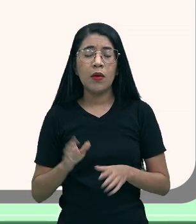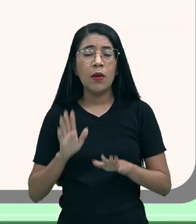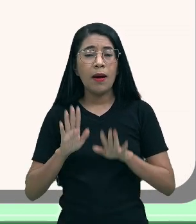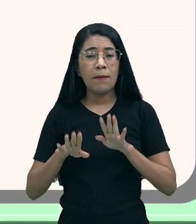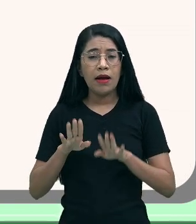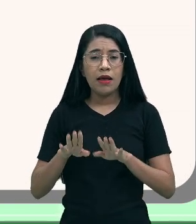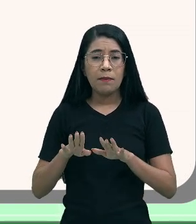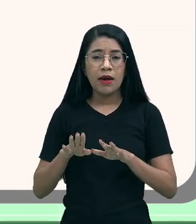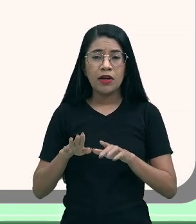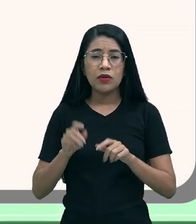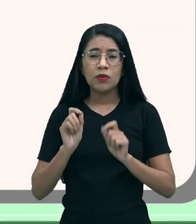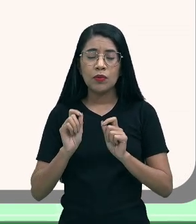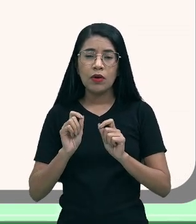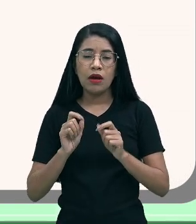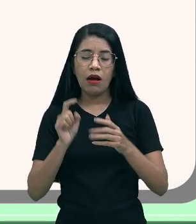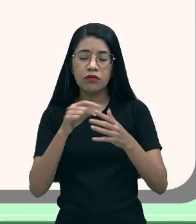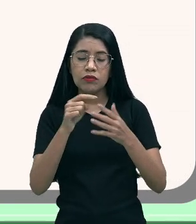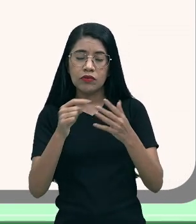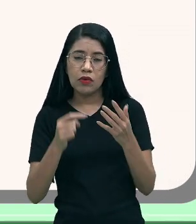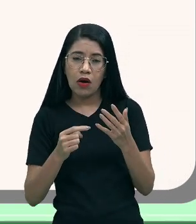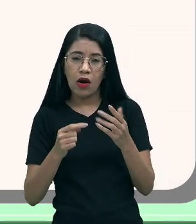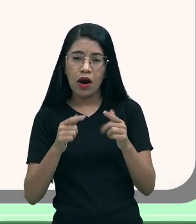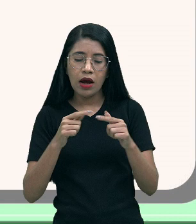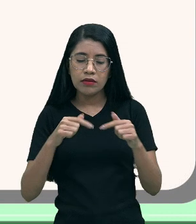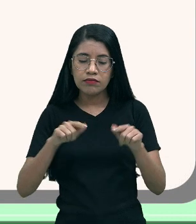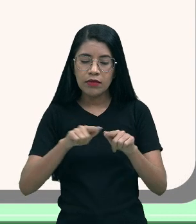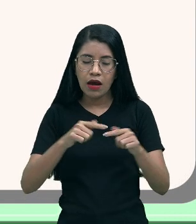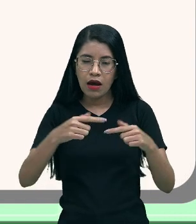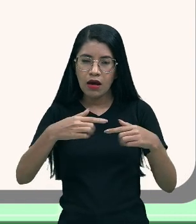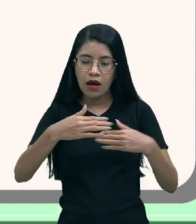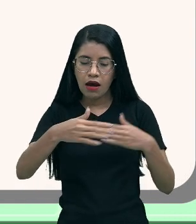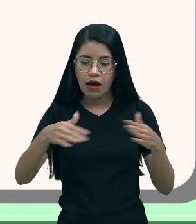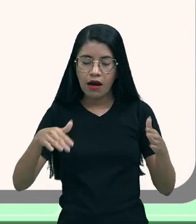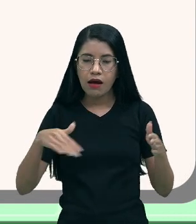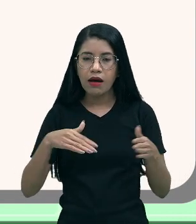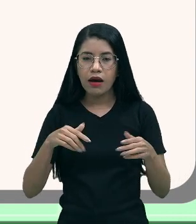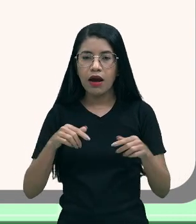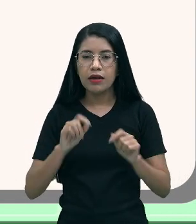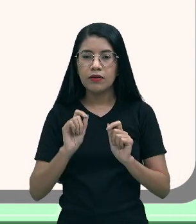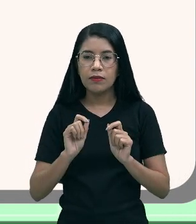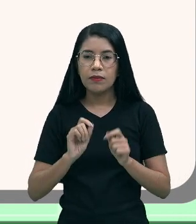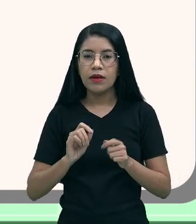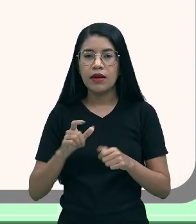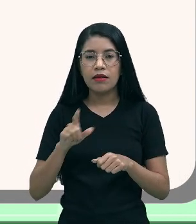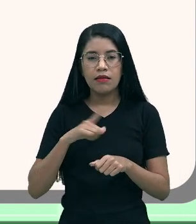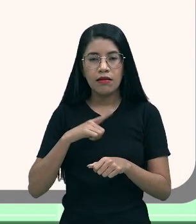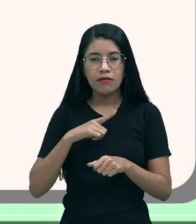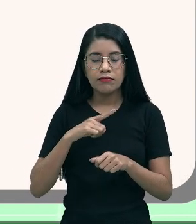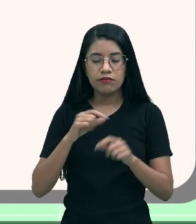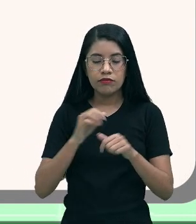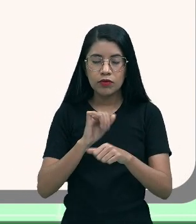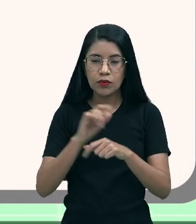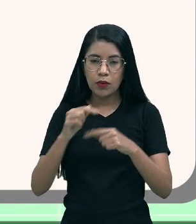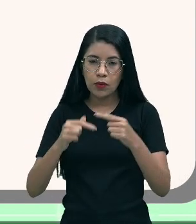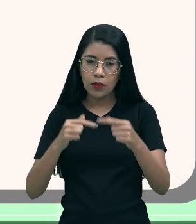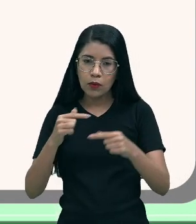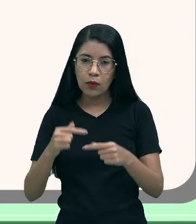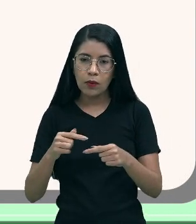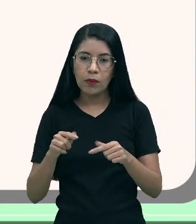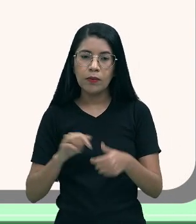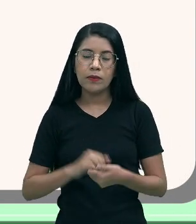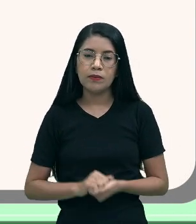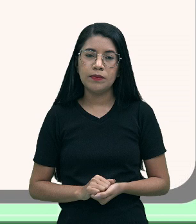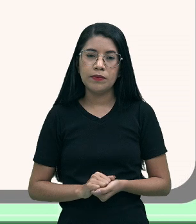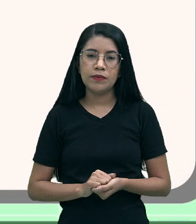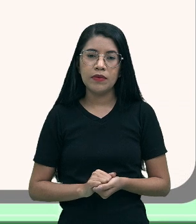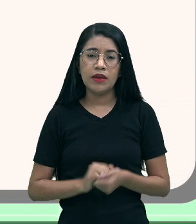fatores geométricos, como o comprimento e área transversal do resistor, e também de uma grandeza